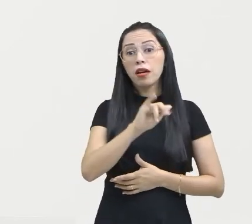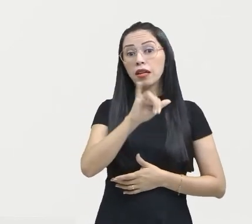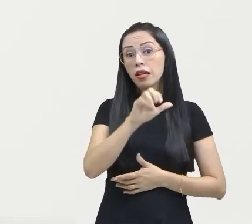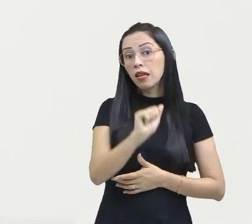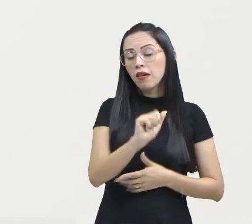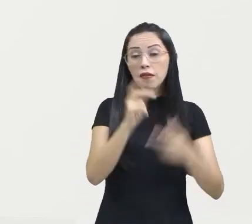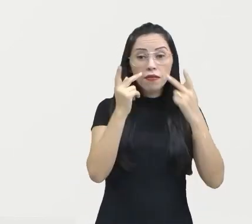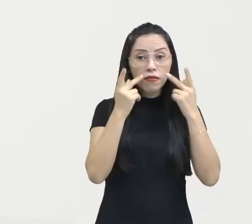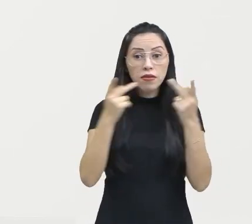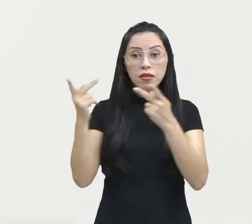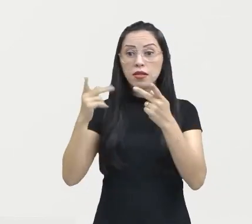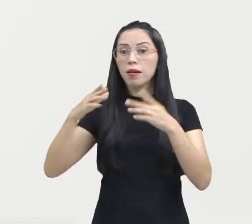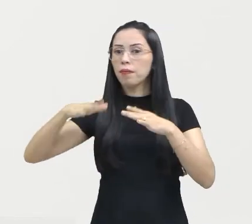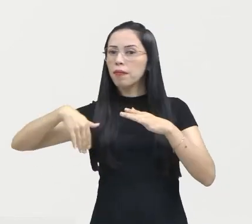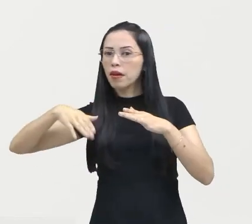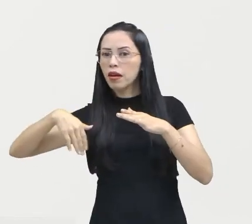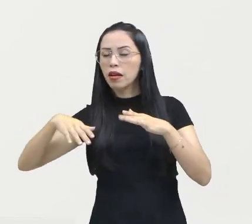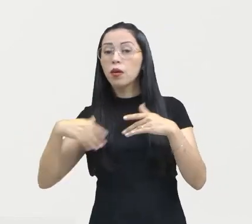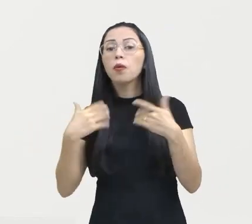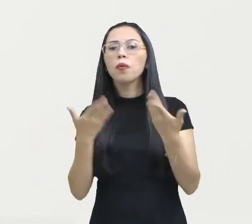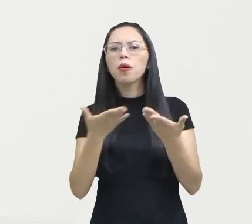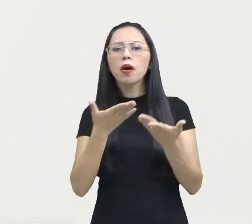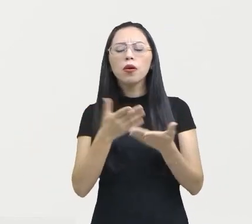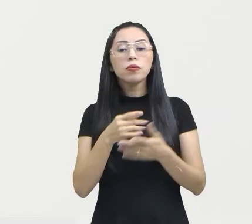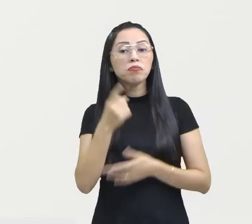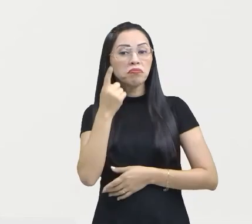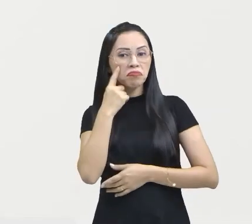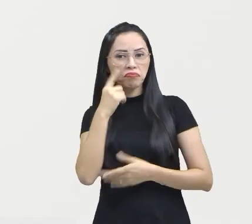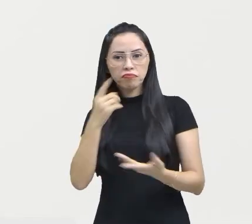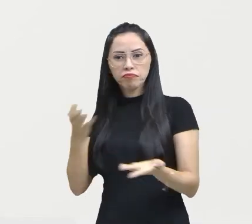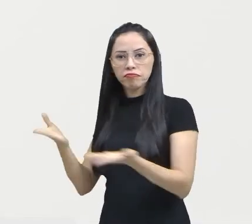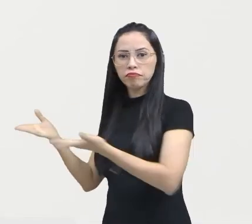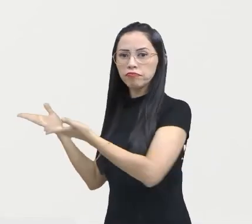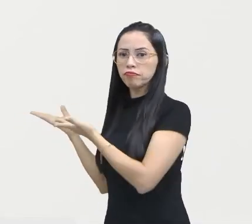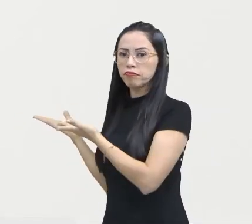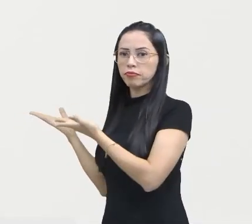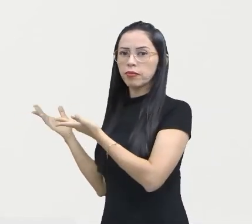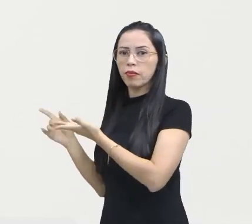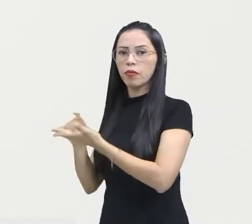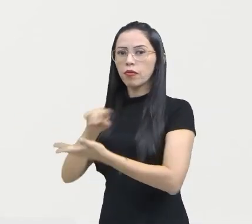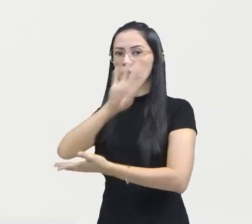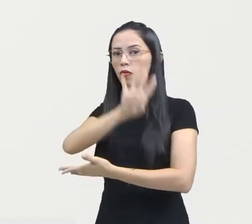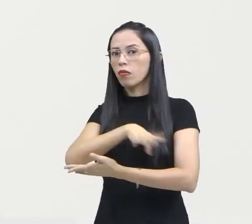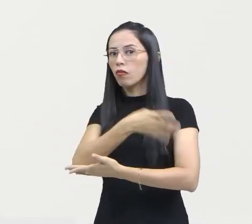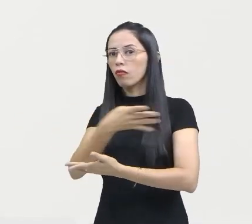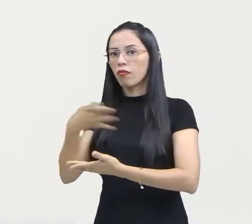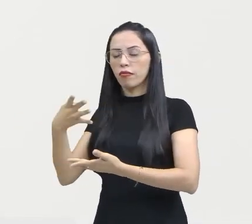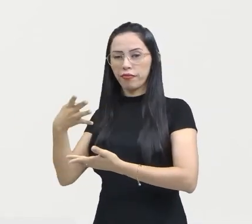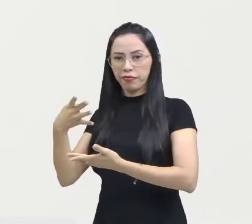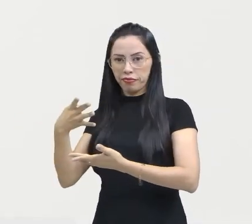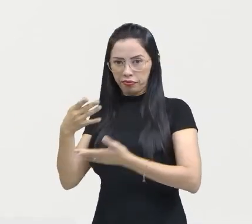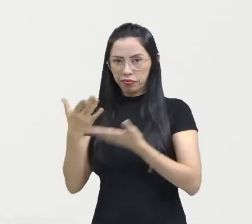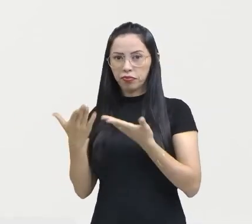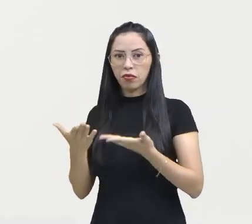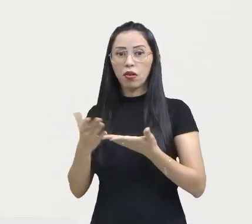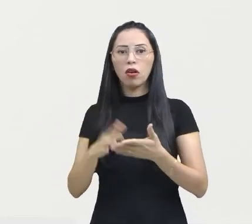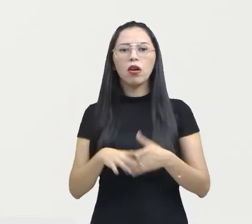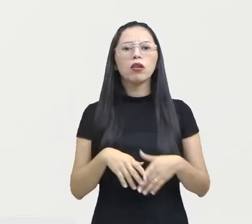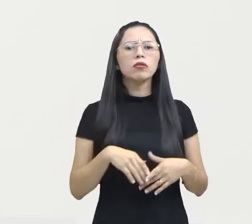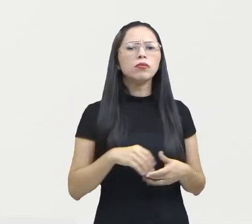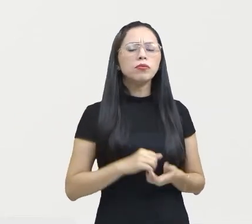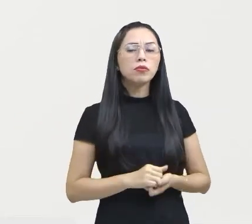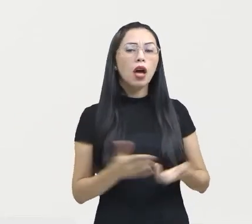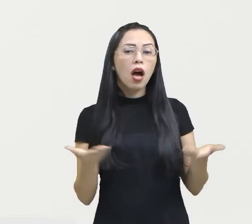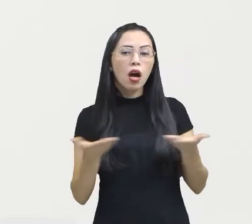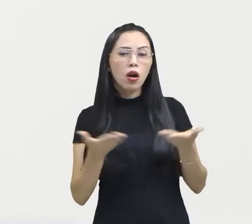Bom, vamos observar a previsão do tempo. Então, chegou aqui a previsão do tempo, né? Vamos lá. Agora